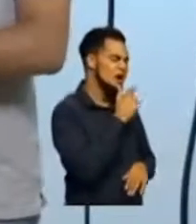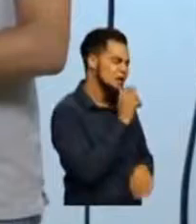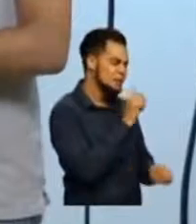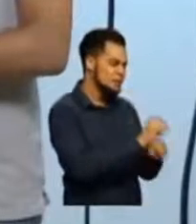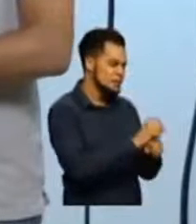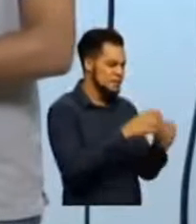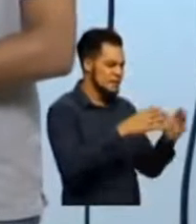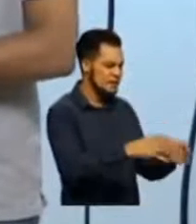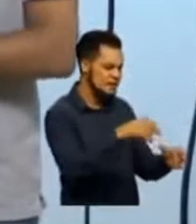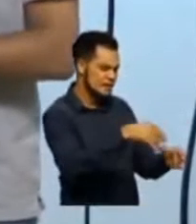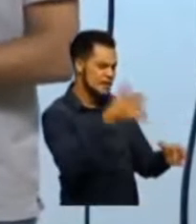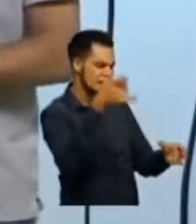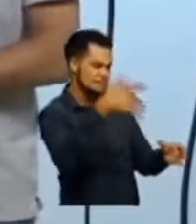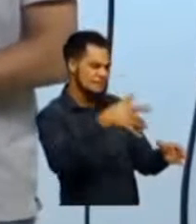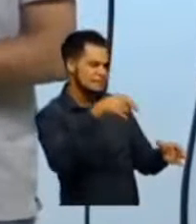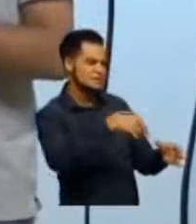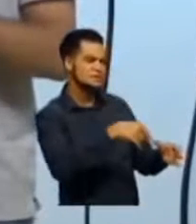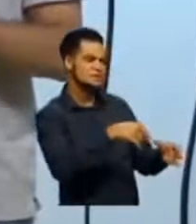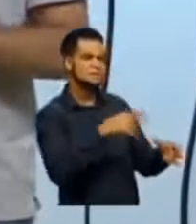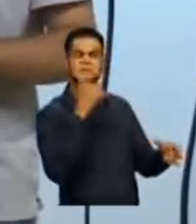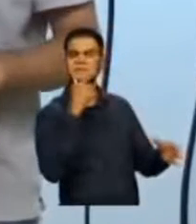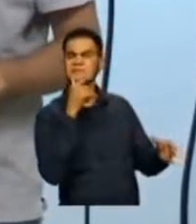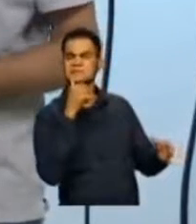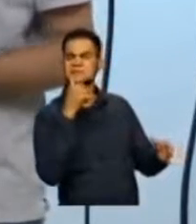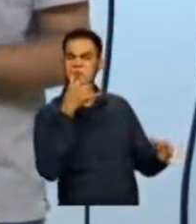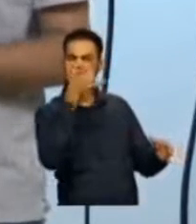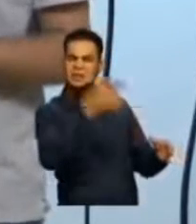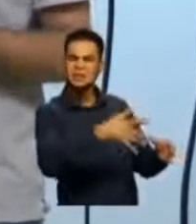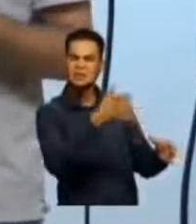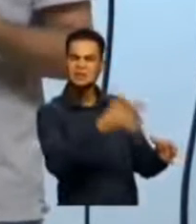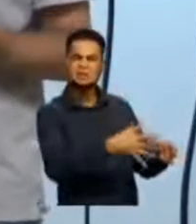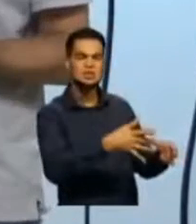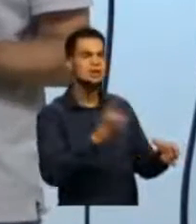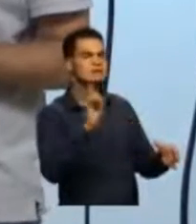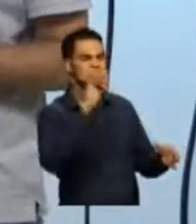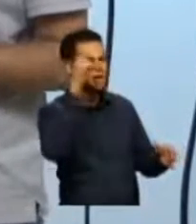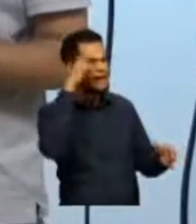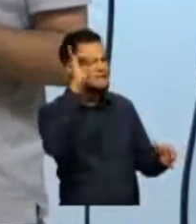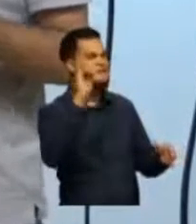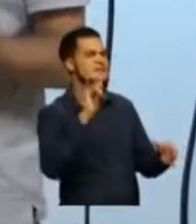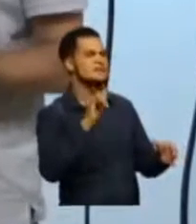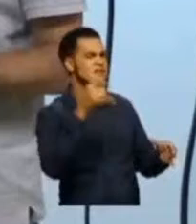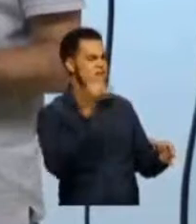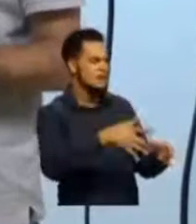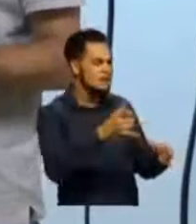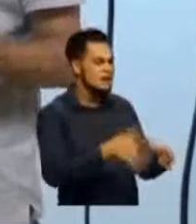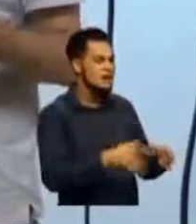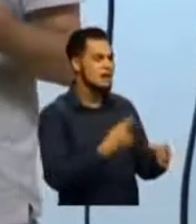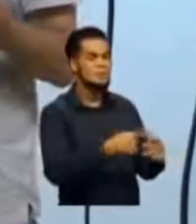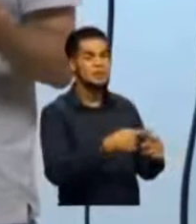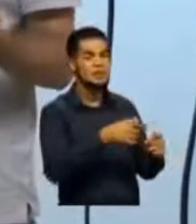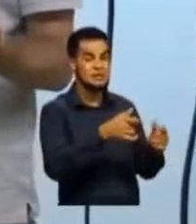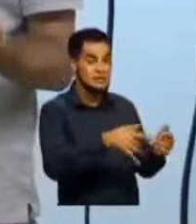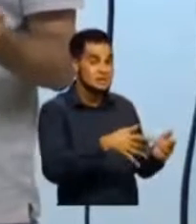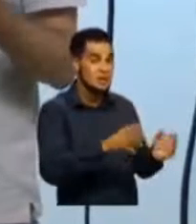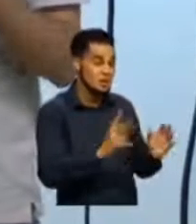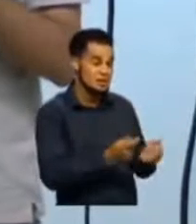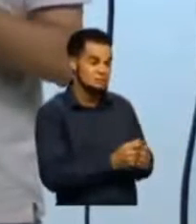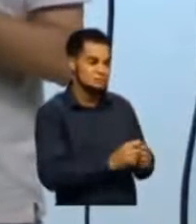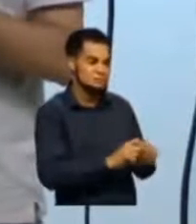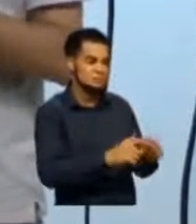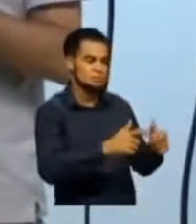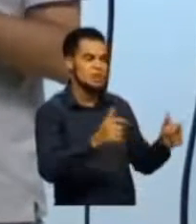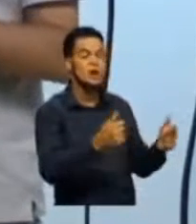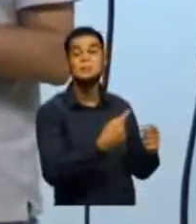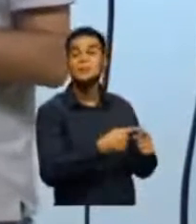tiver então algo que possa acumular água, não deixe acumular, porque isso só vai fazer a proliferação, porque o mosquito ele